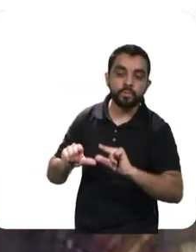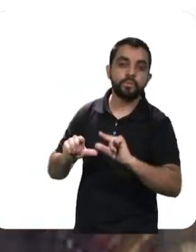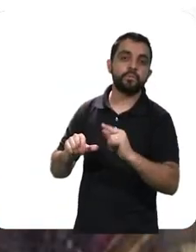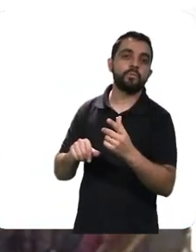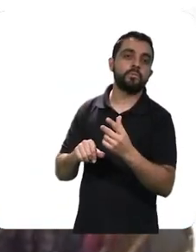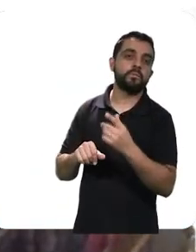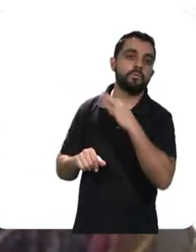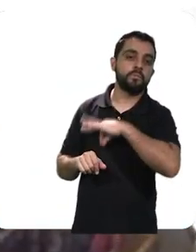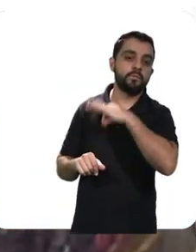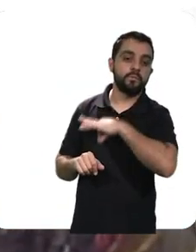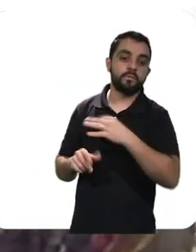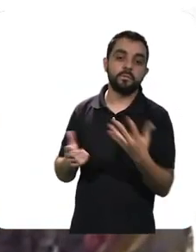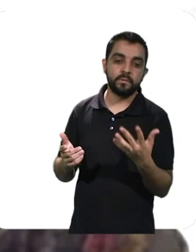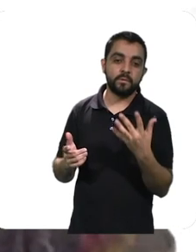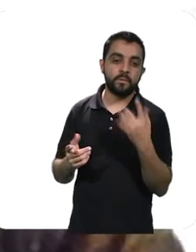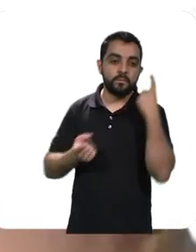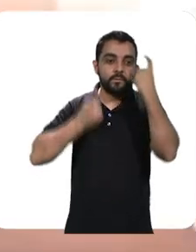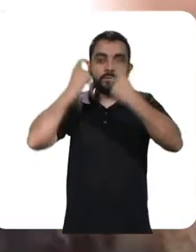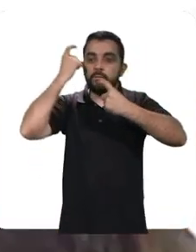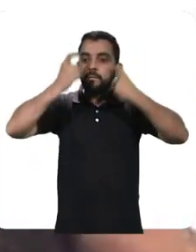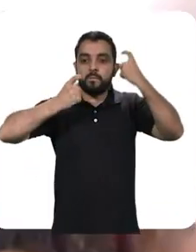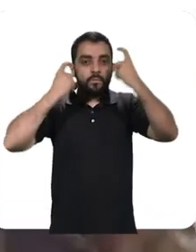da sua arrecadação é